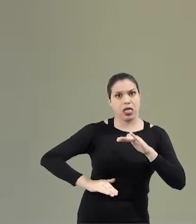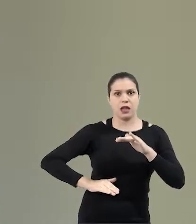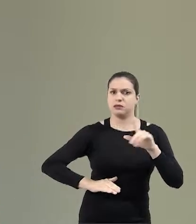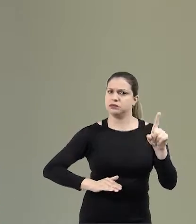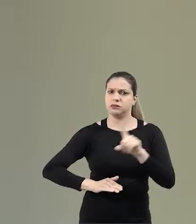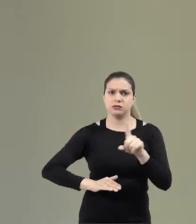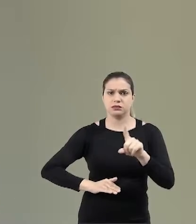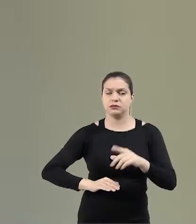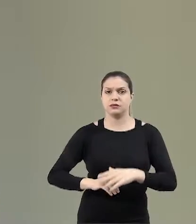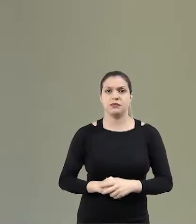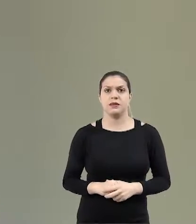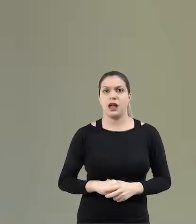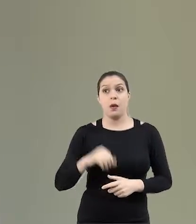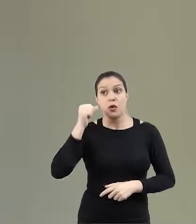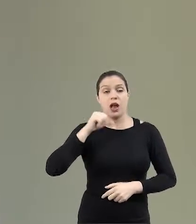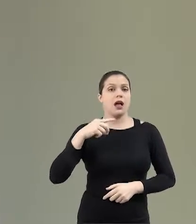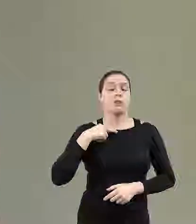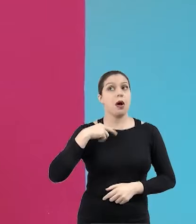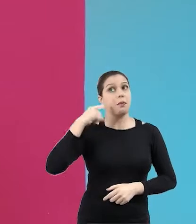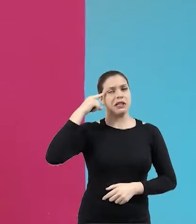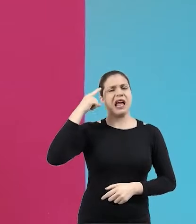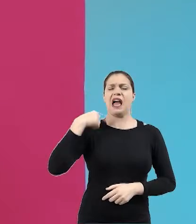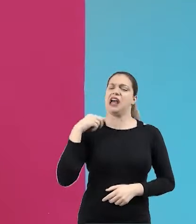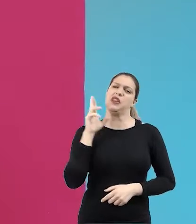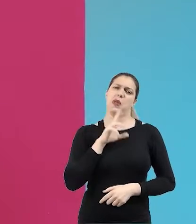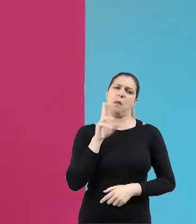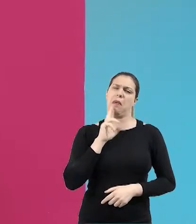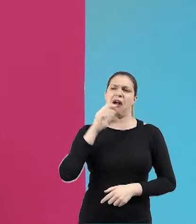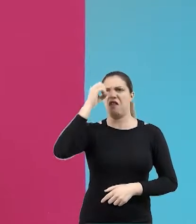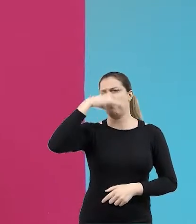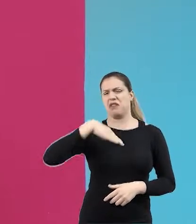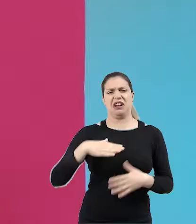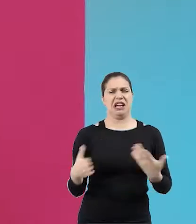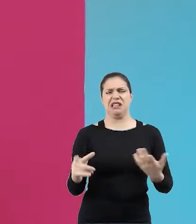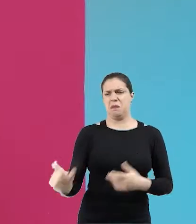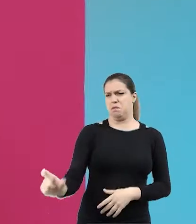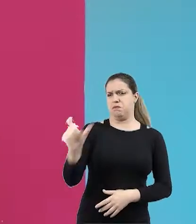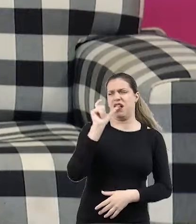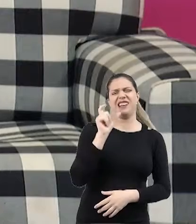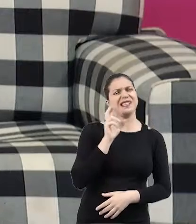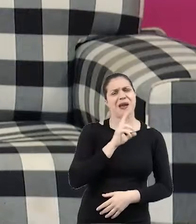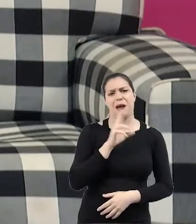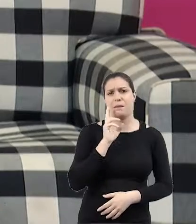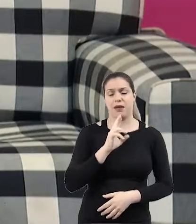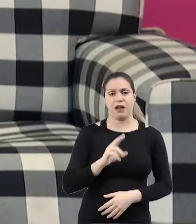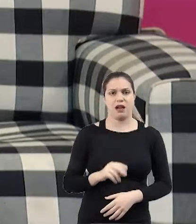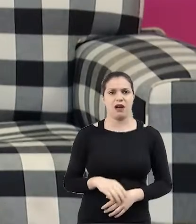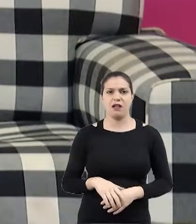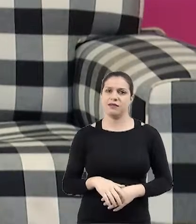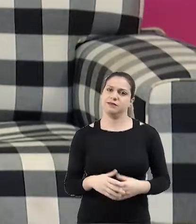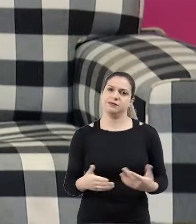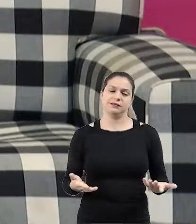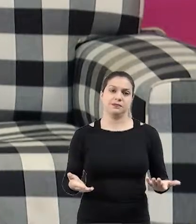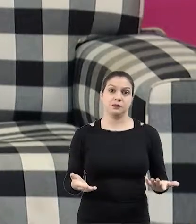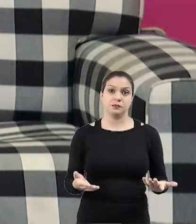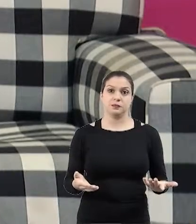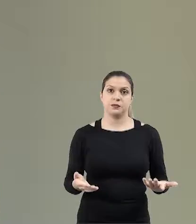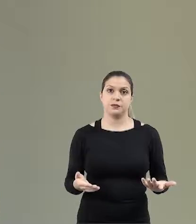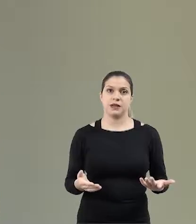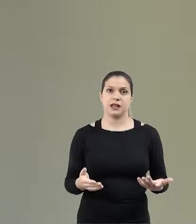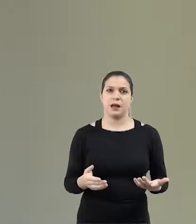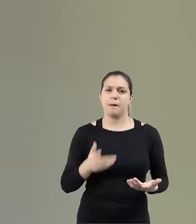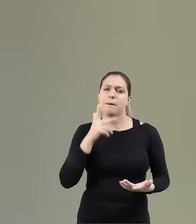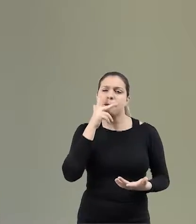pode naturalizar nenhum tipo de violência. Nem as invisíveis violências, as injúrias, as pequenas,